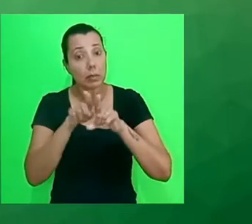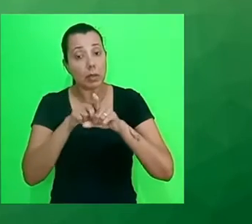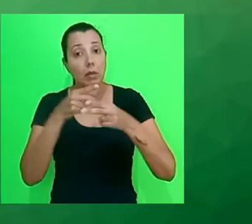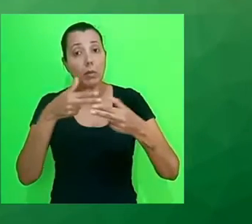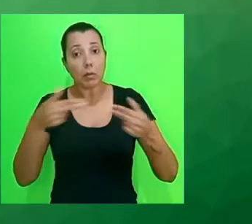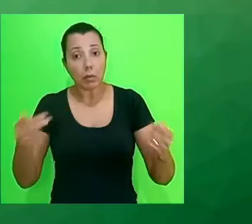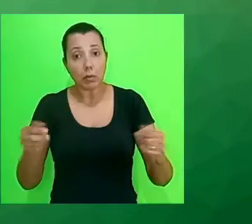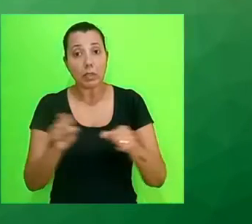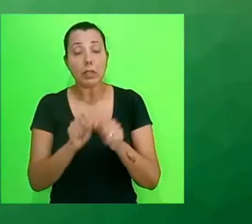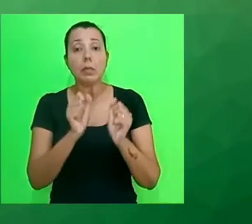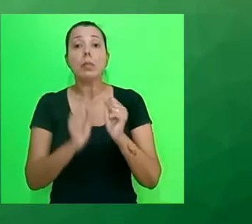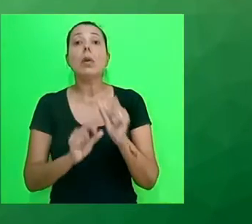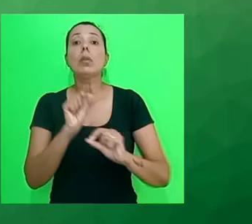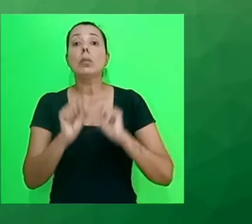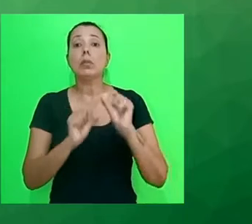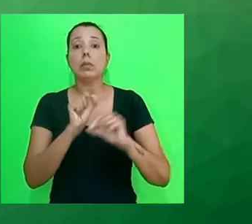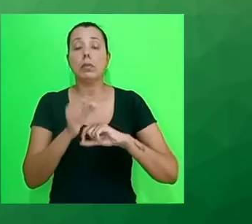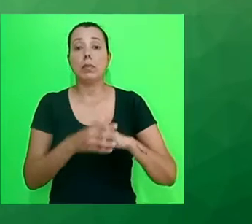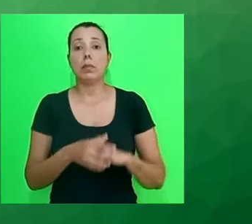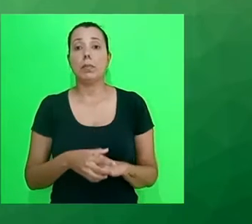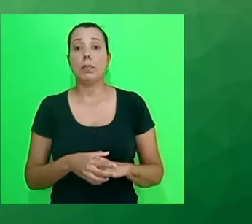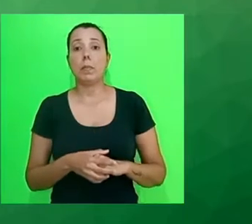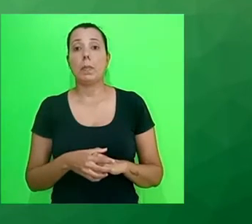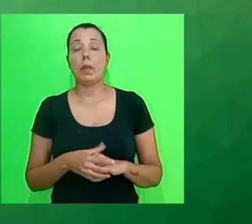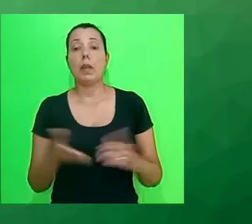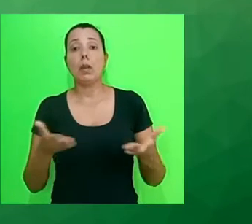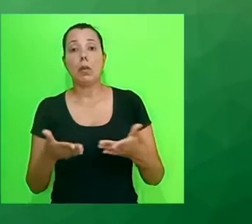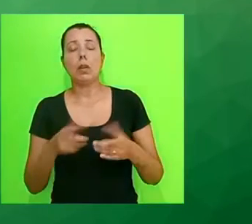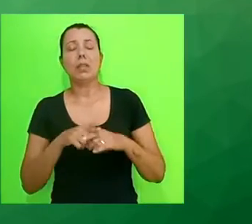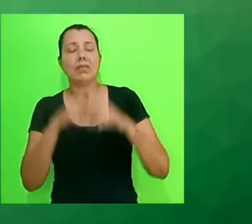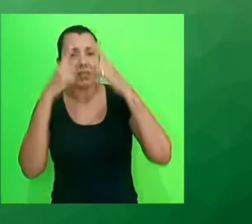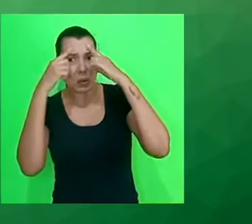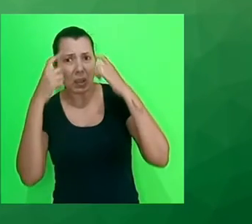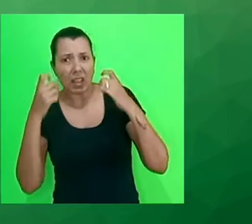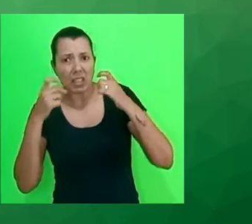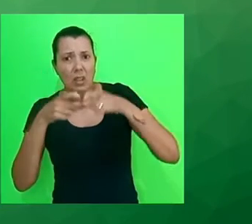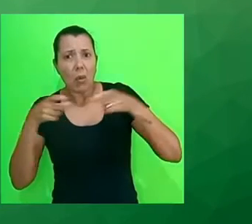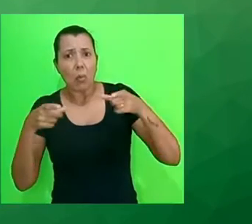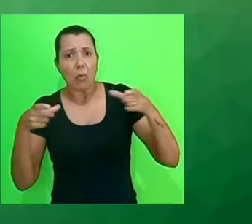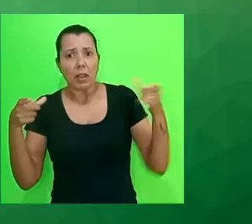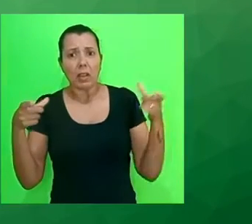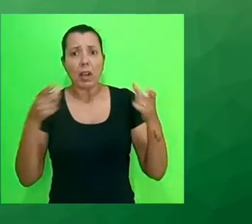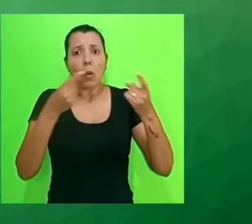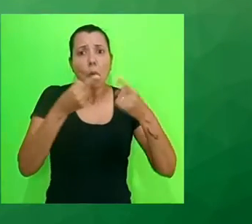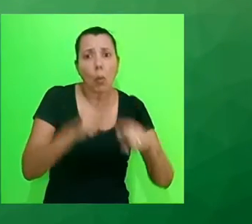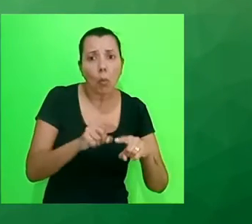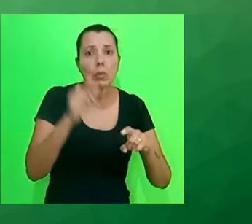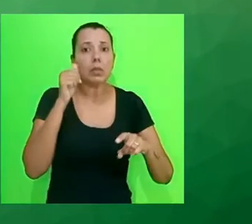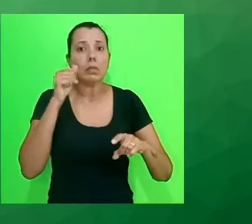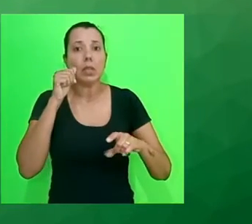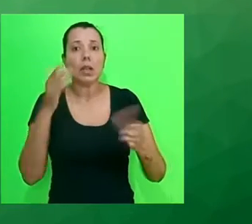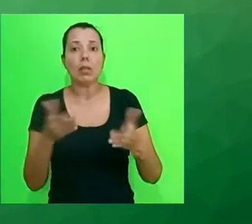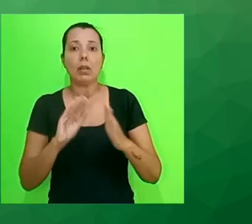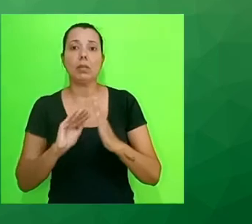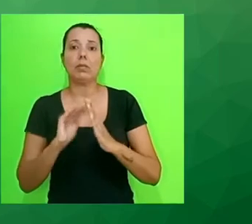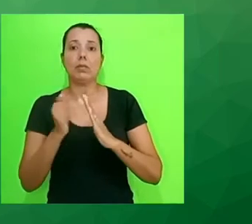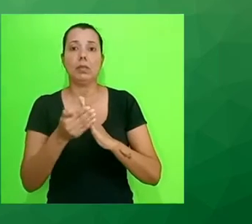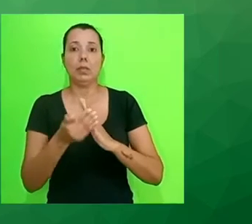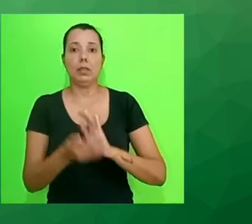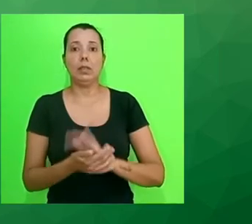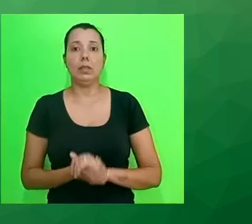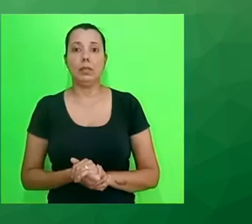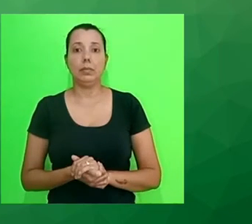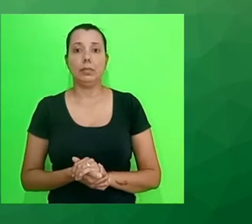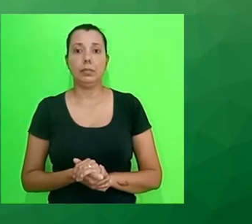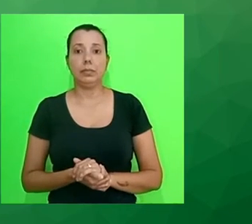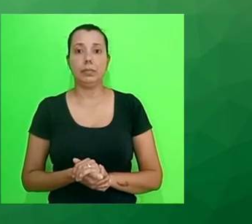essa onda de violência crescente contra as mulheres durante a quarentena. Bom,